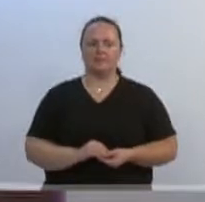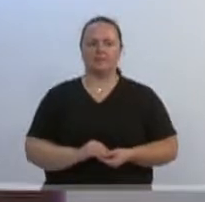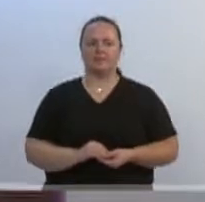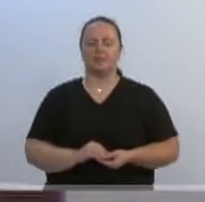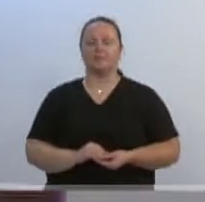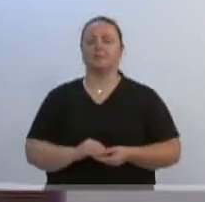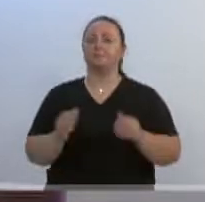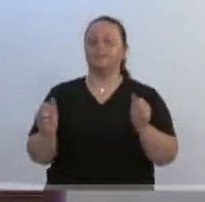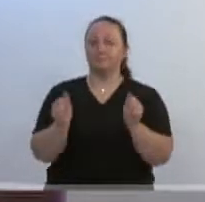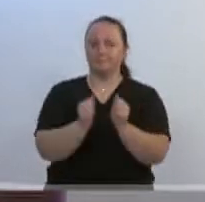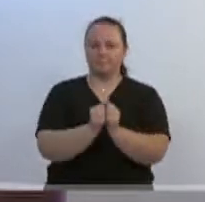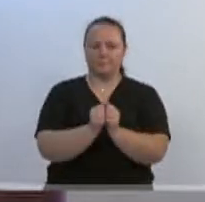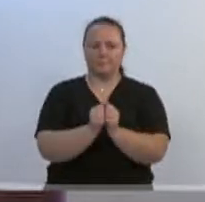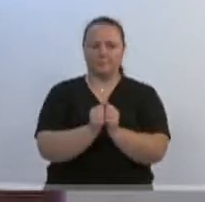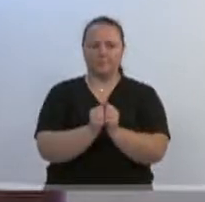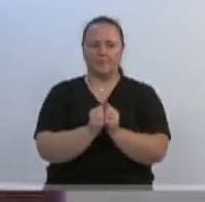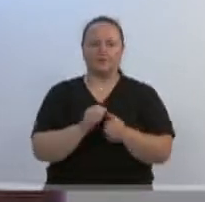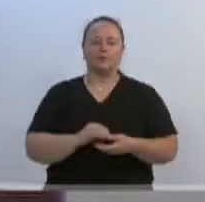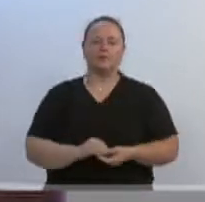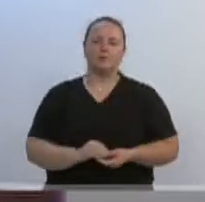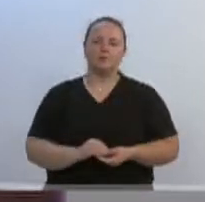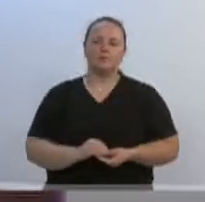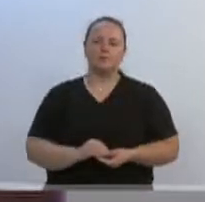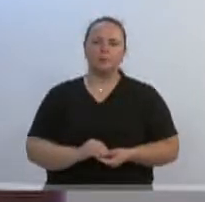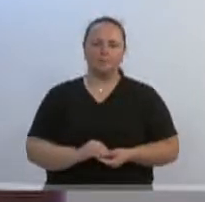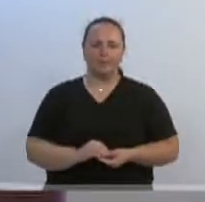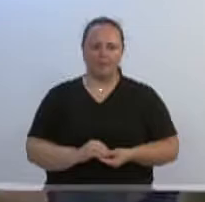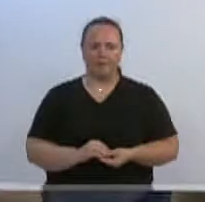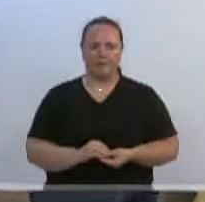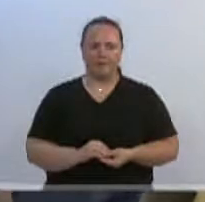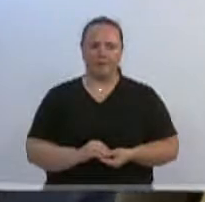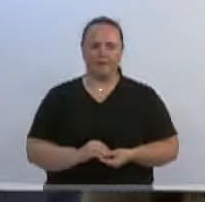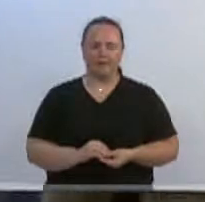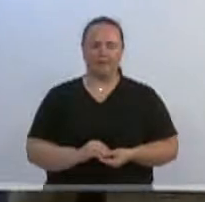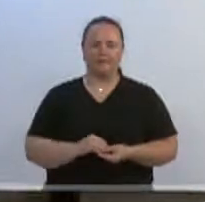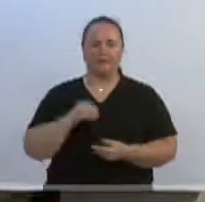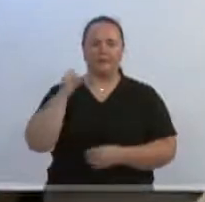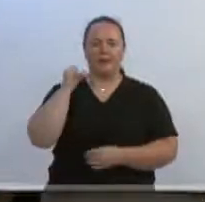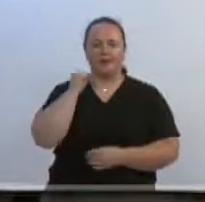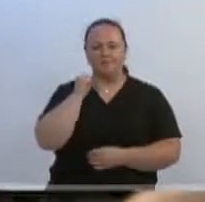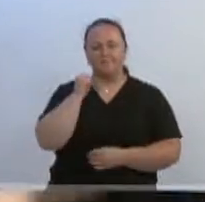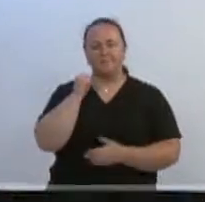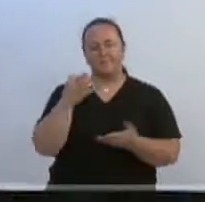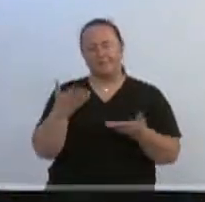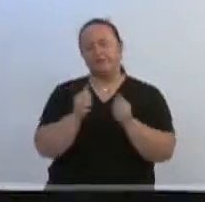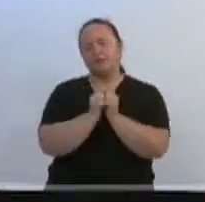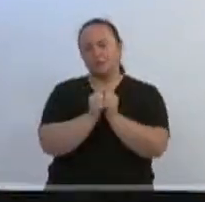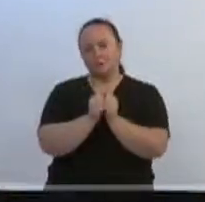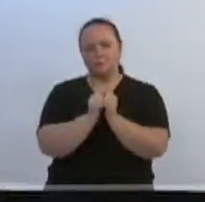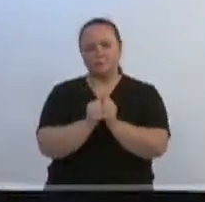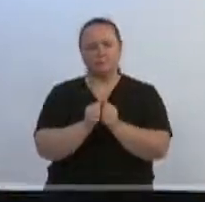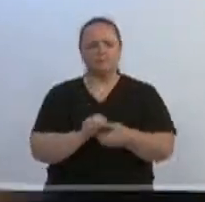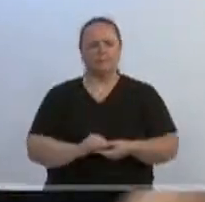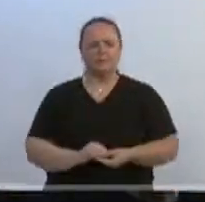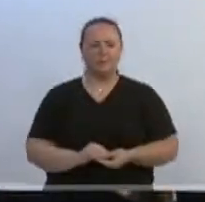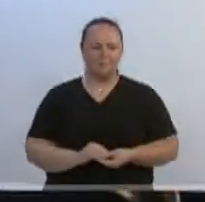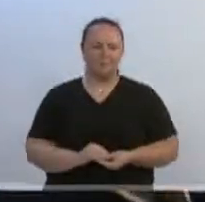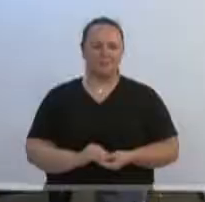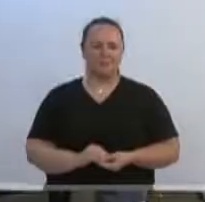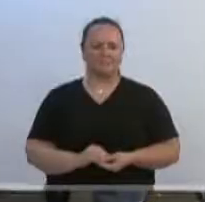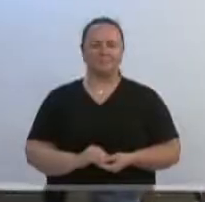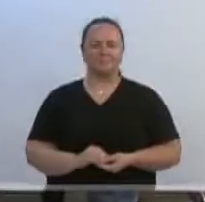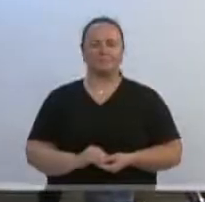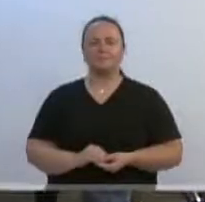sylvia zimmermann nós tivemos da banda municipal entregando uma moção de reconhecimento qual aqui